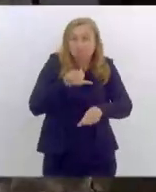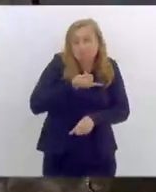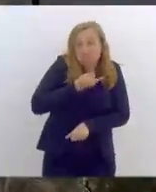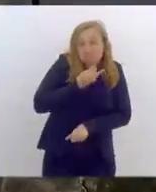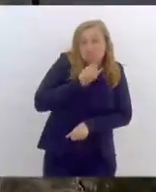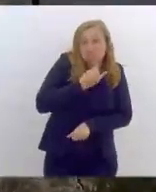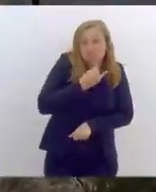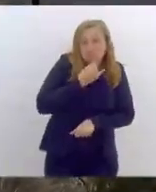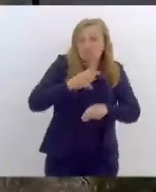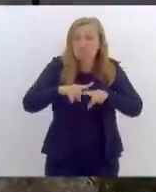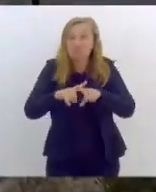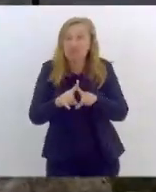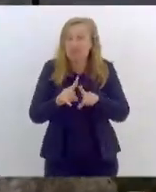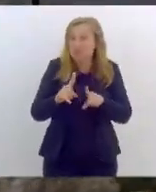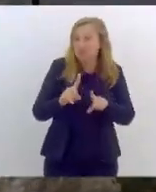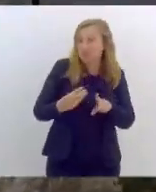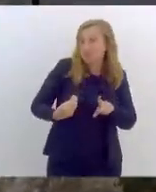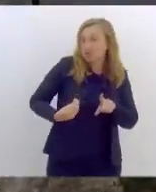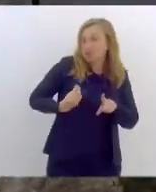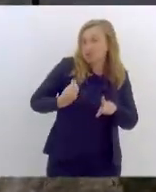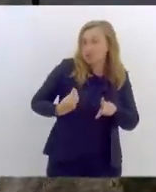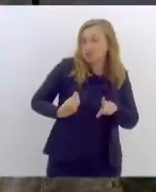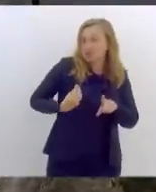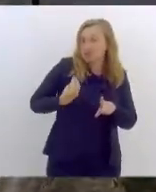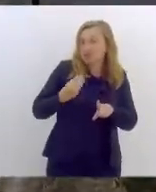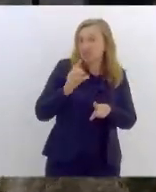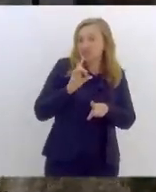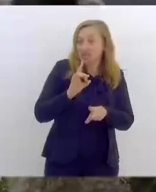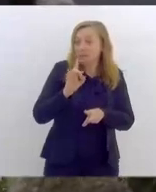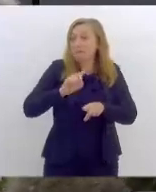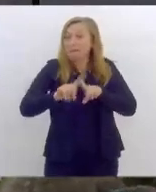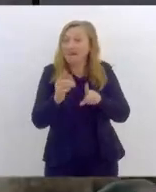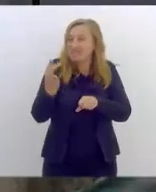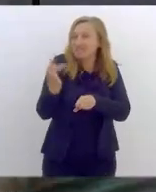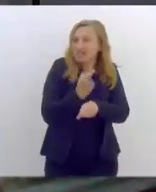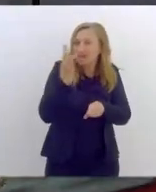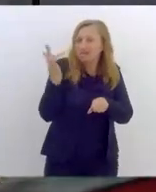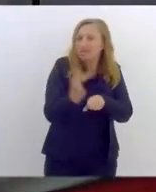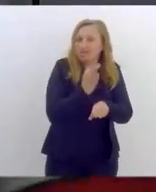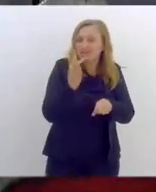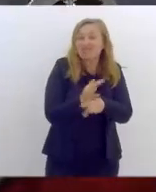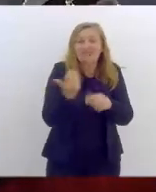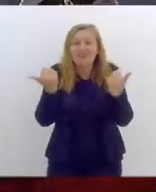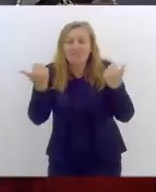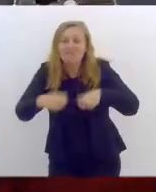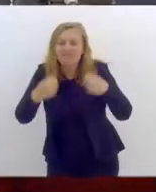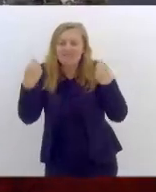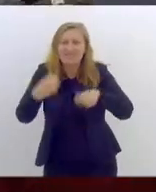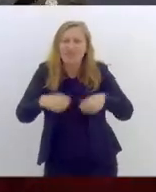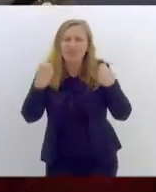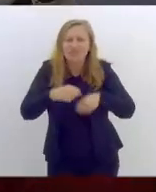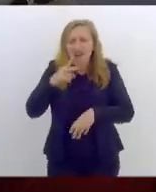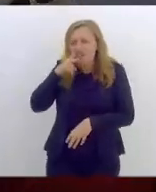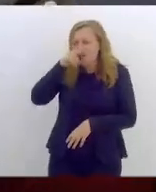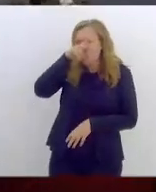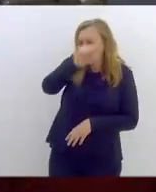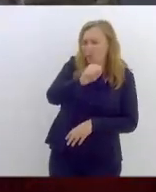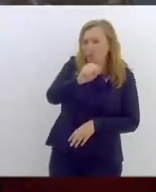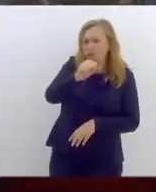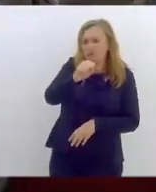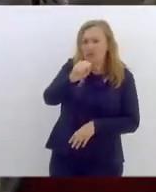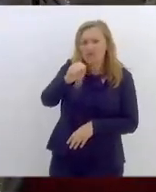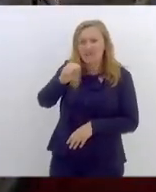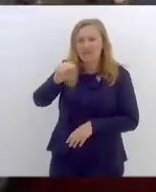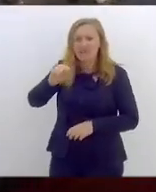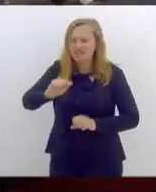chorar. E não vive, apenas aguenta. Mas é preciso ter força, é